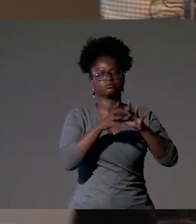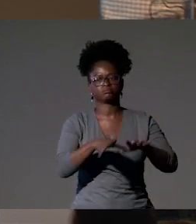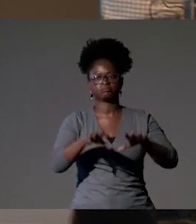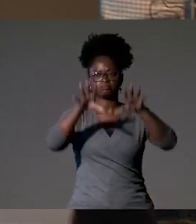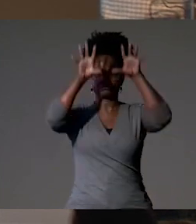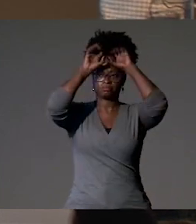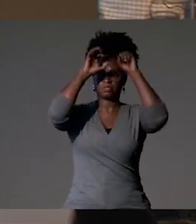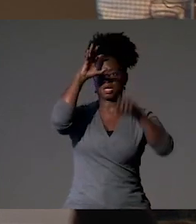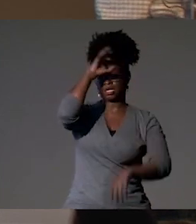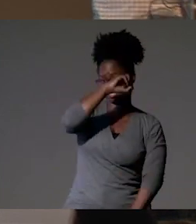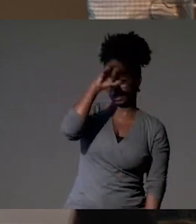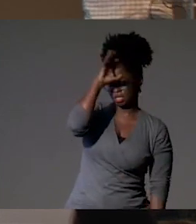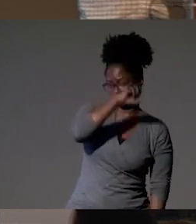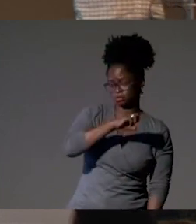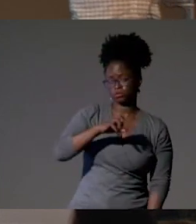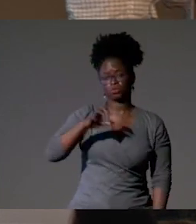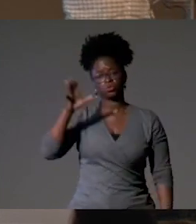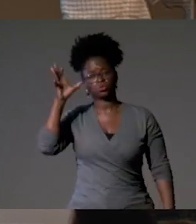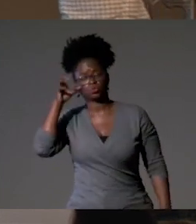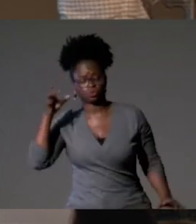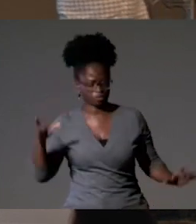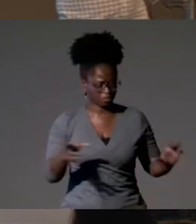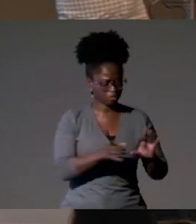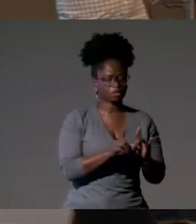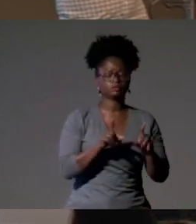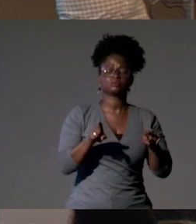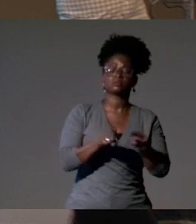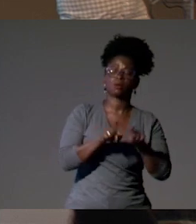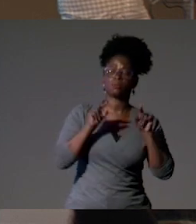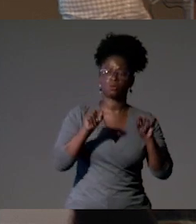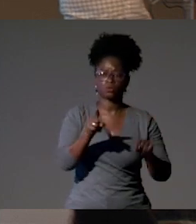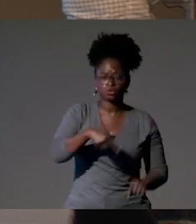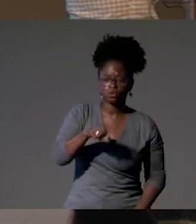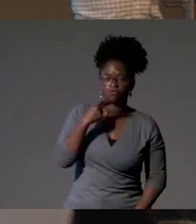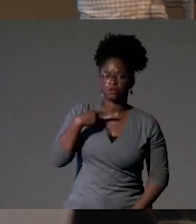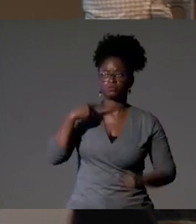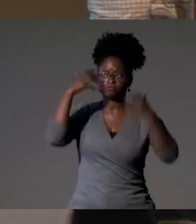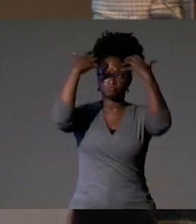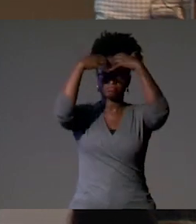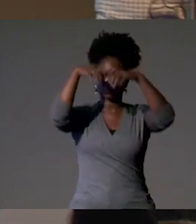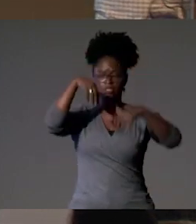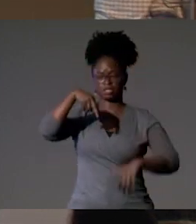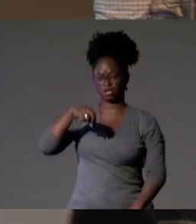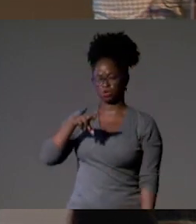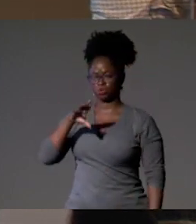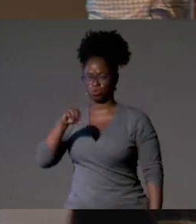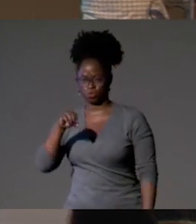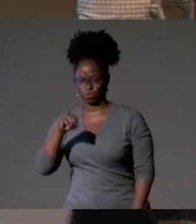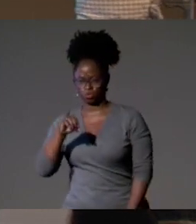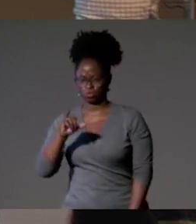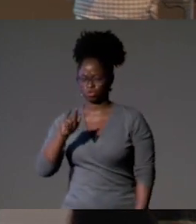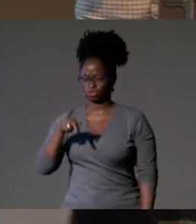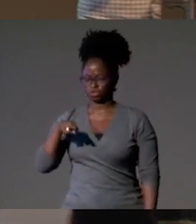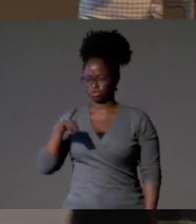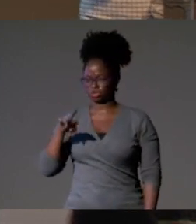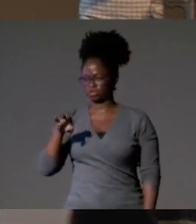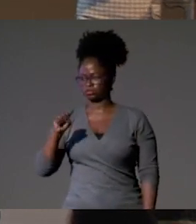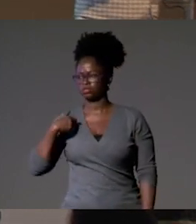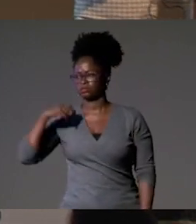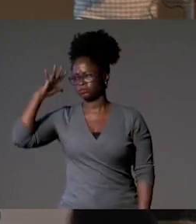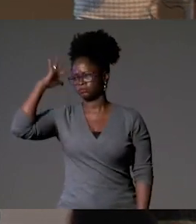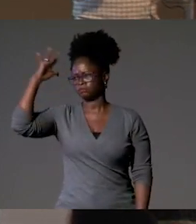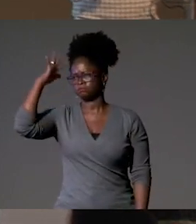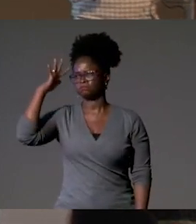está associado à aprendizagem, sono está associado, inclusive, ao que a gente chama de neurogênese. Então, estou pensando em